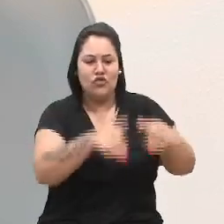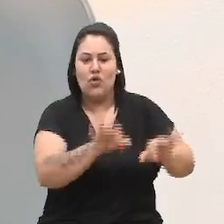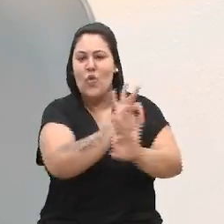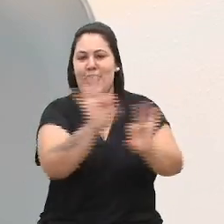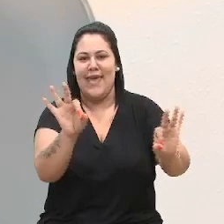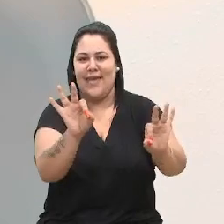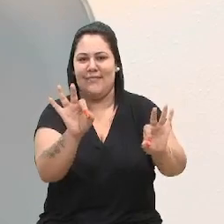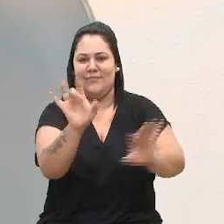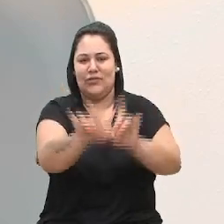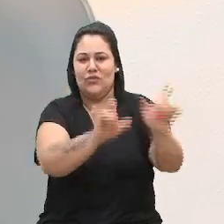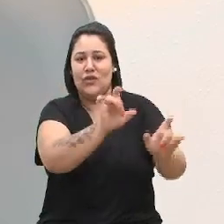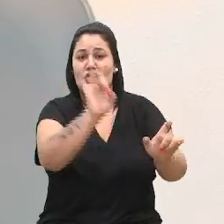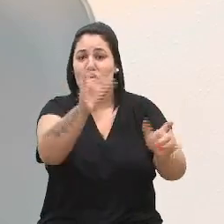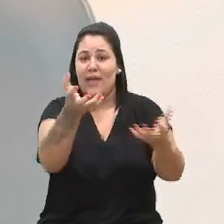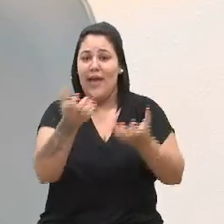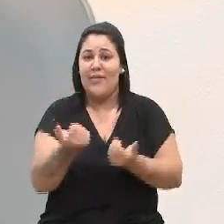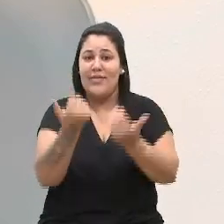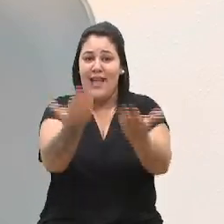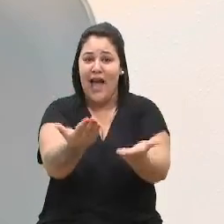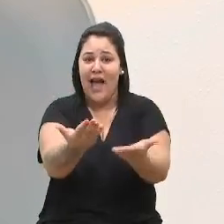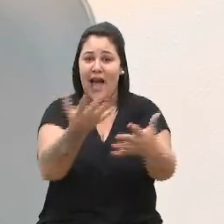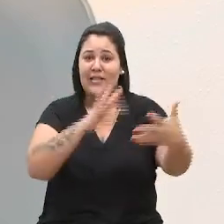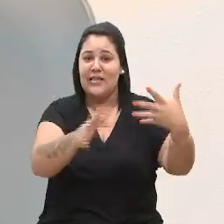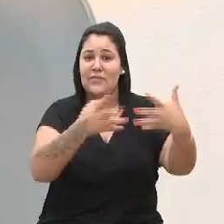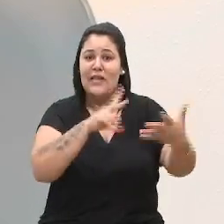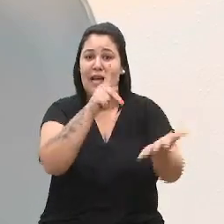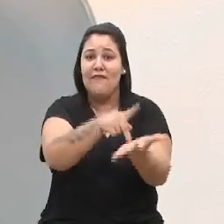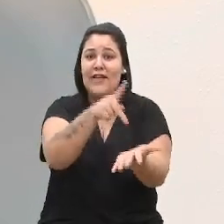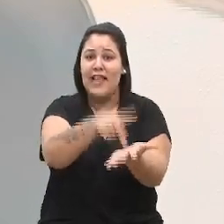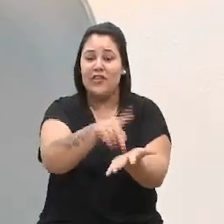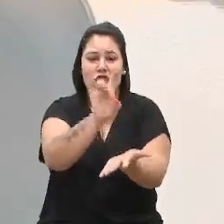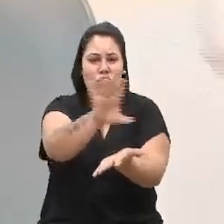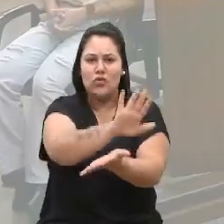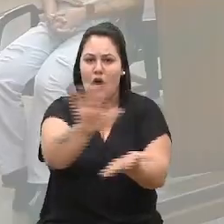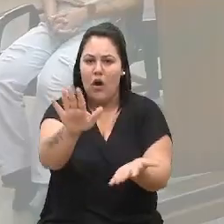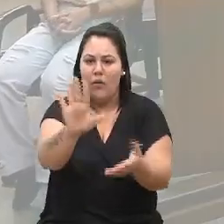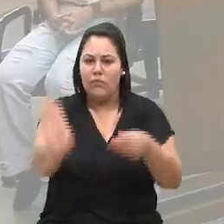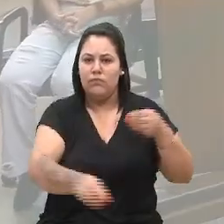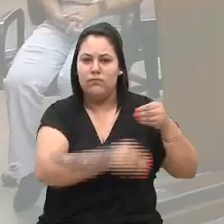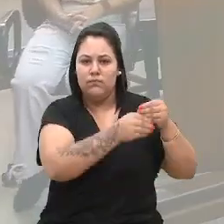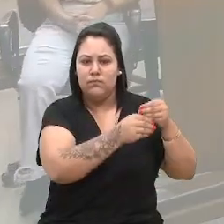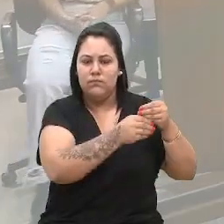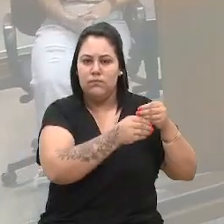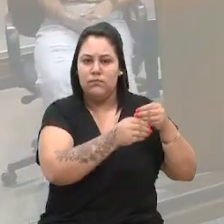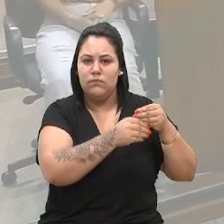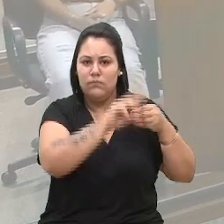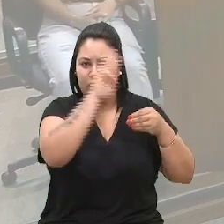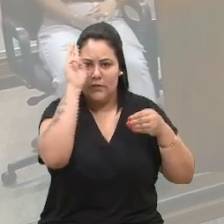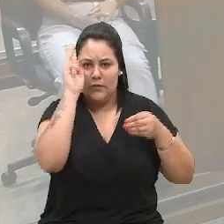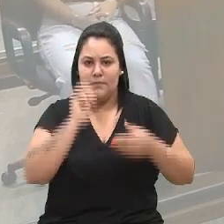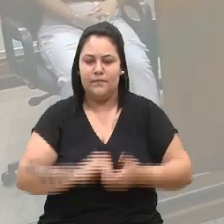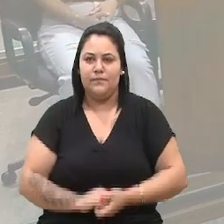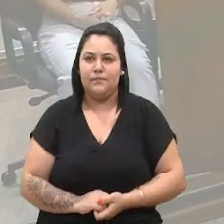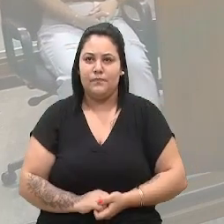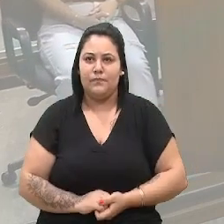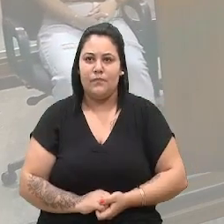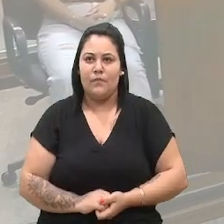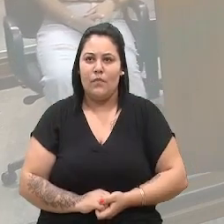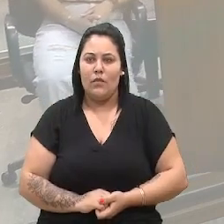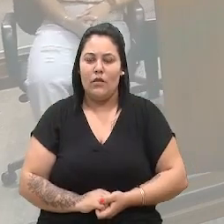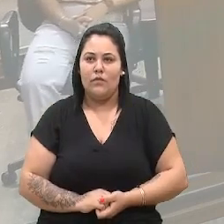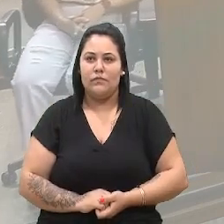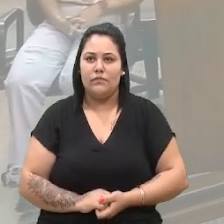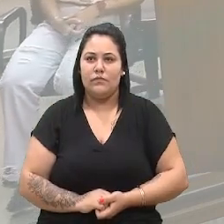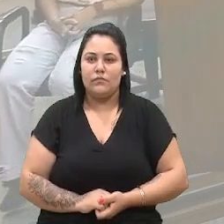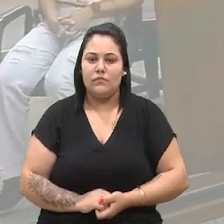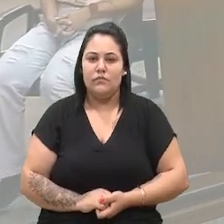quero passar a transparência do que está acontecendo e o que a gente está votando. Somente isso. Sua parte, vereador Valim. Doutor Bressan,